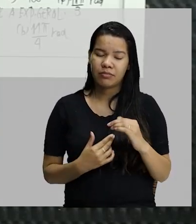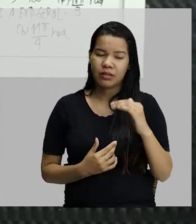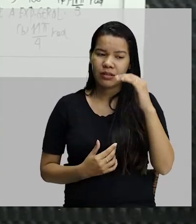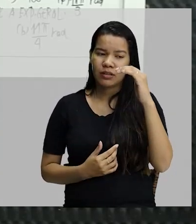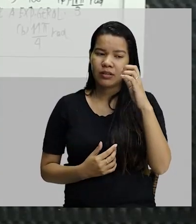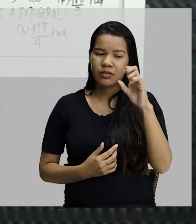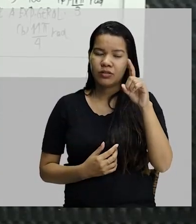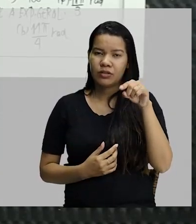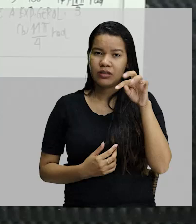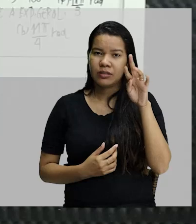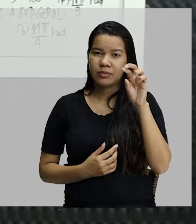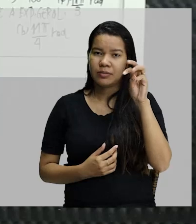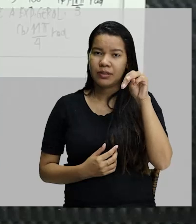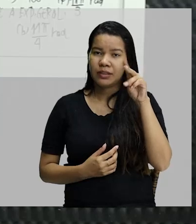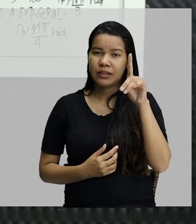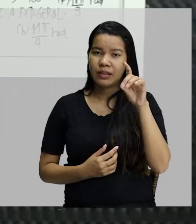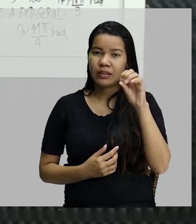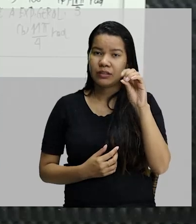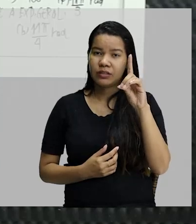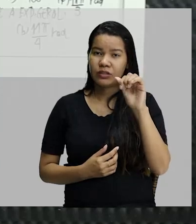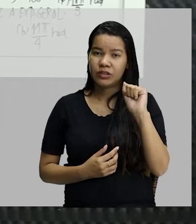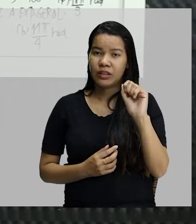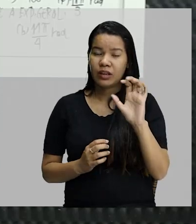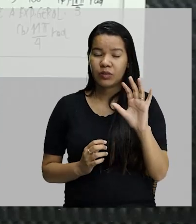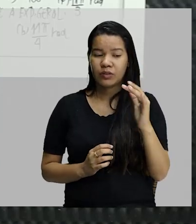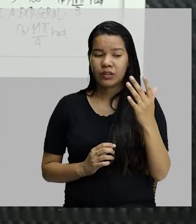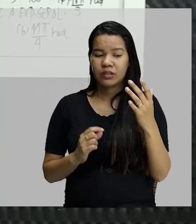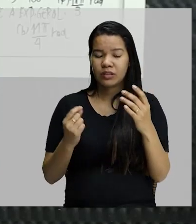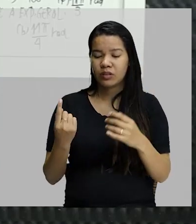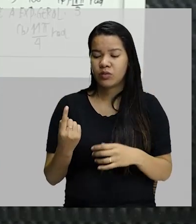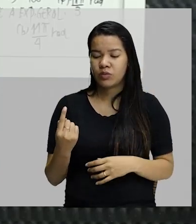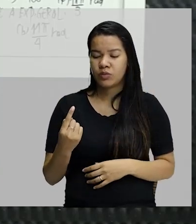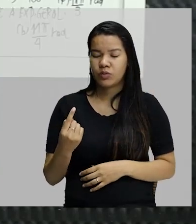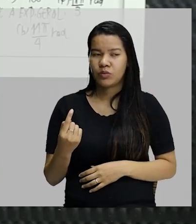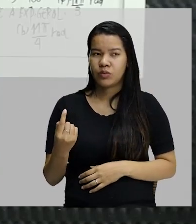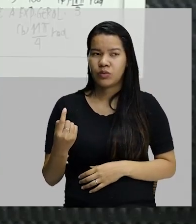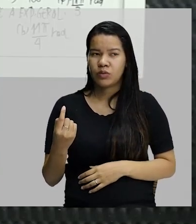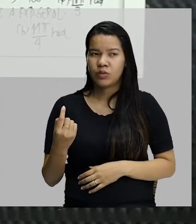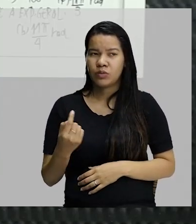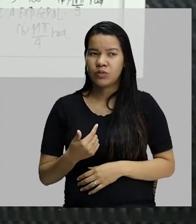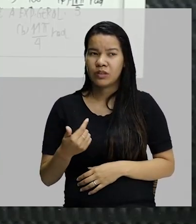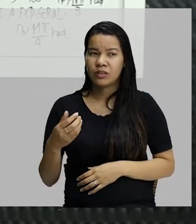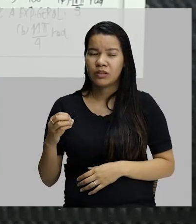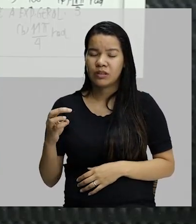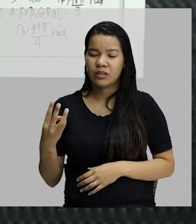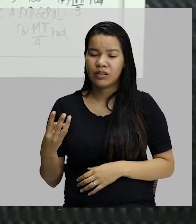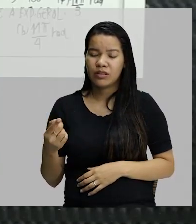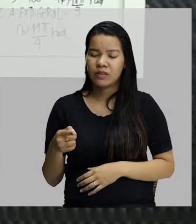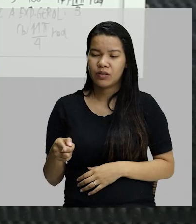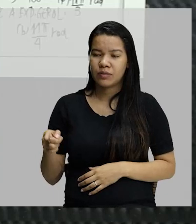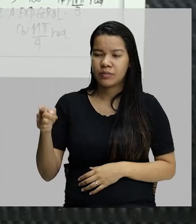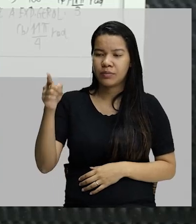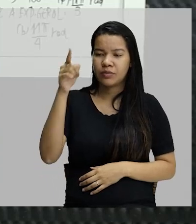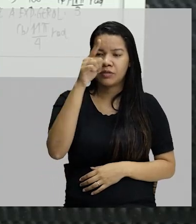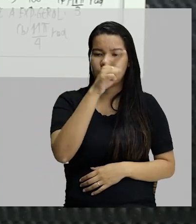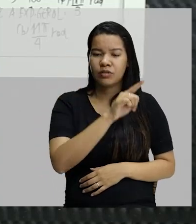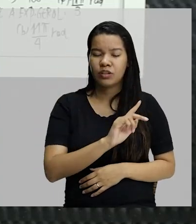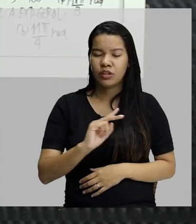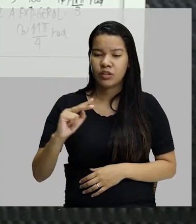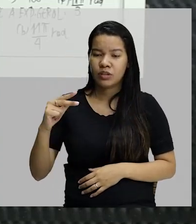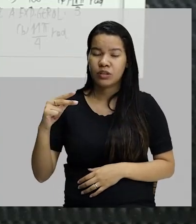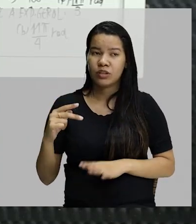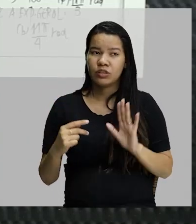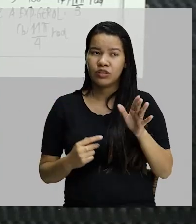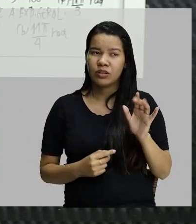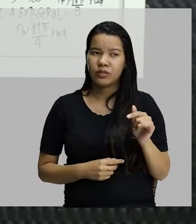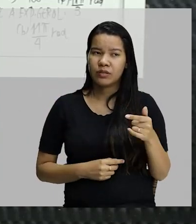que o 203 veio no sentido anti-horário, que é o positivo, e o menos 157 veio no sentido horário,